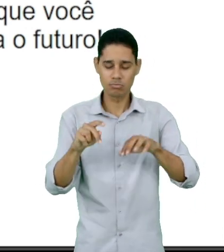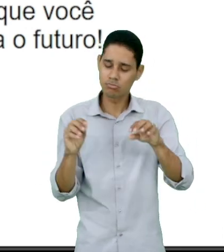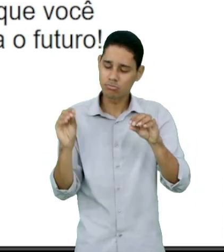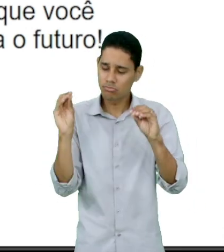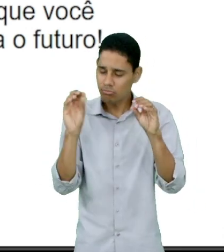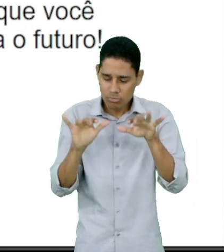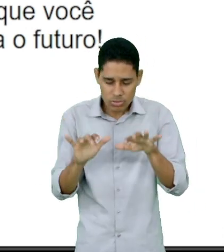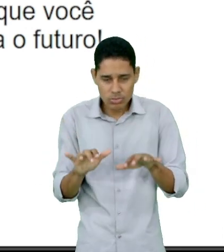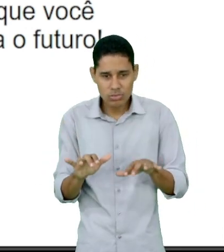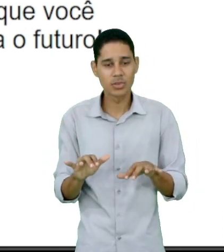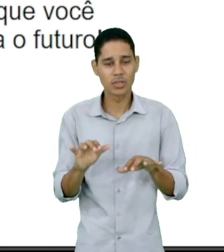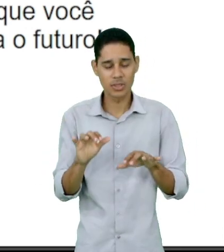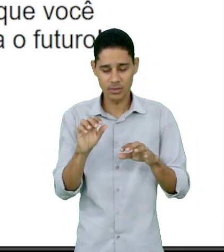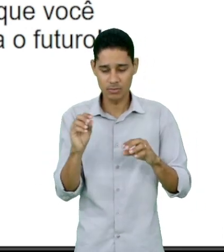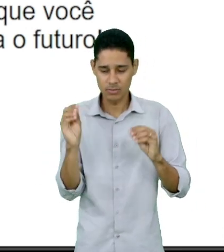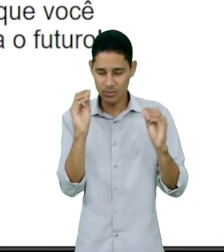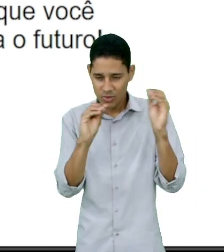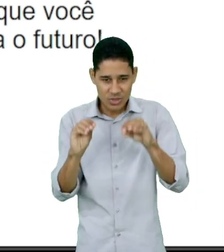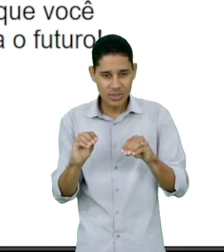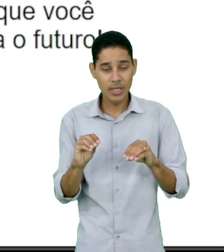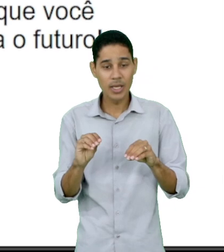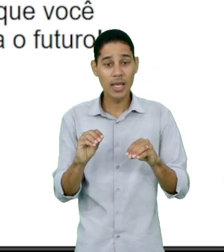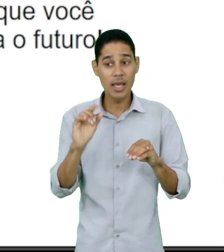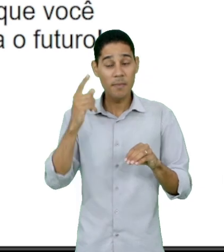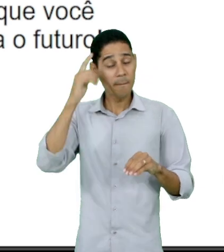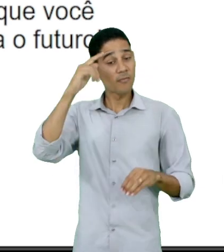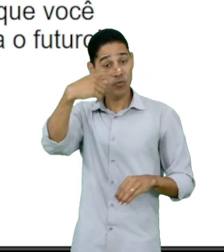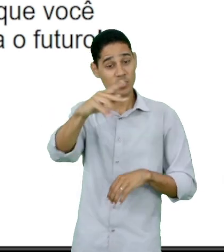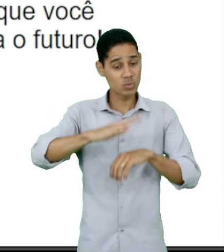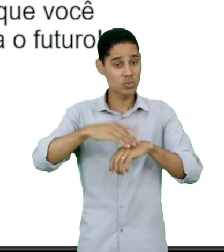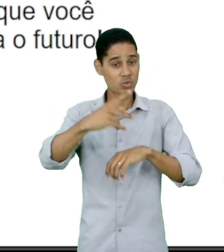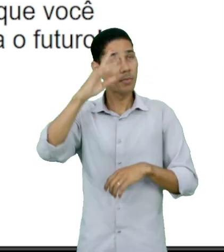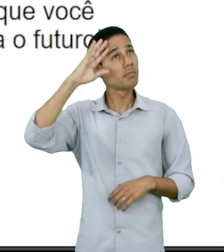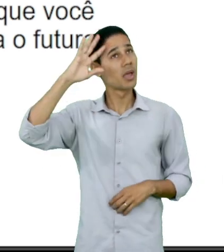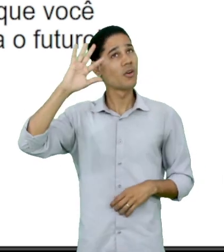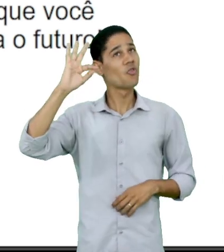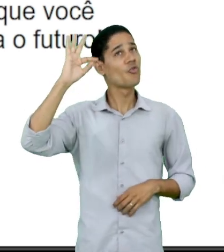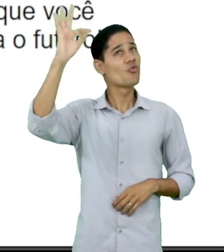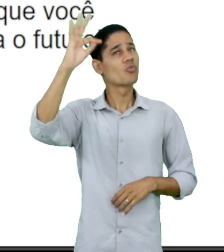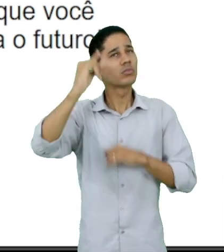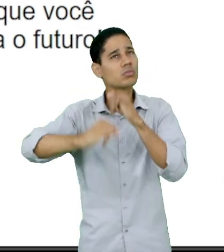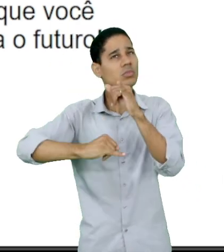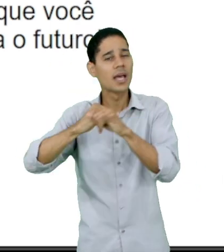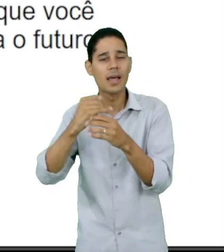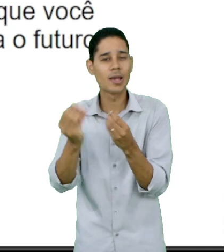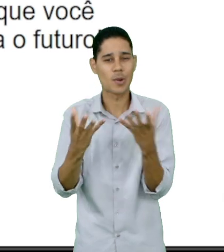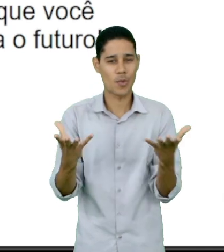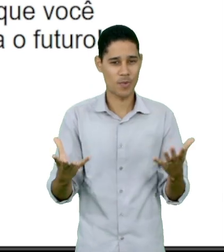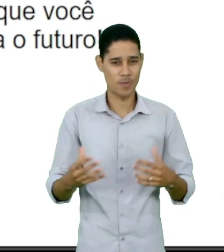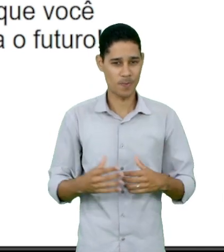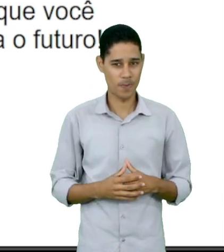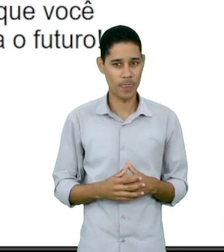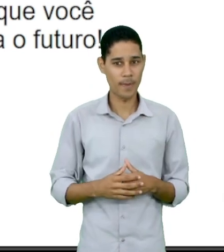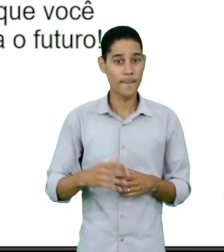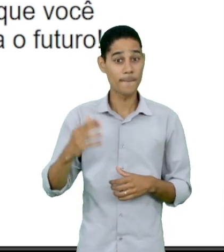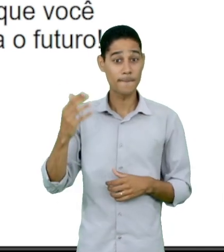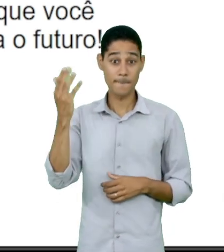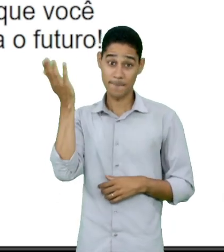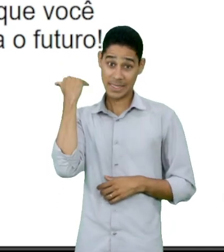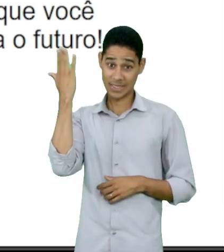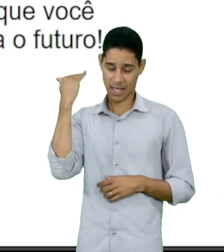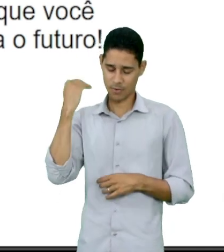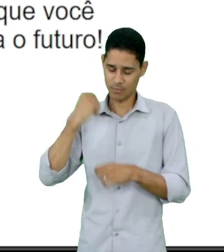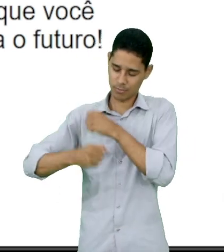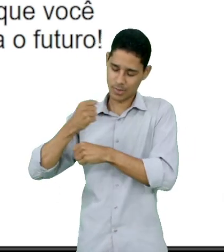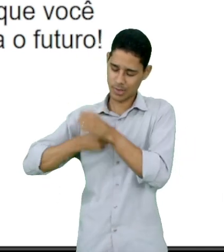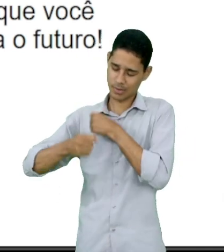pensa da web para o futuro, né? Há 10 anos se fazia algumas projeções